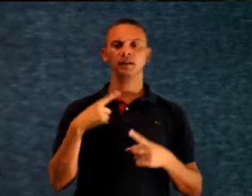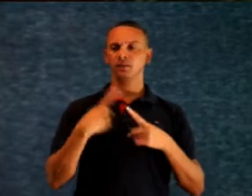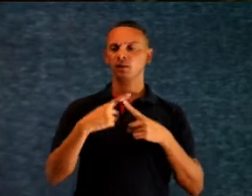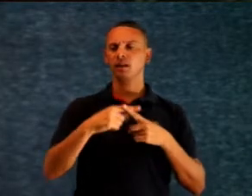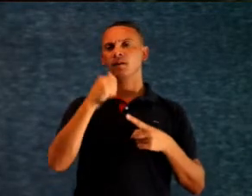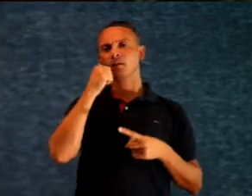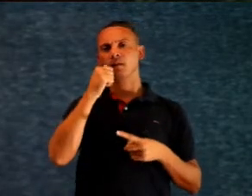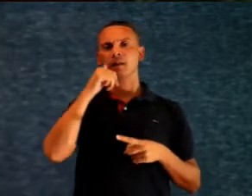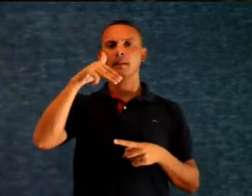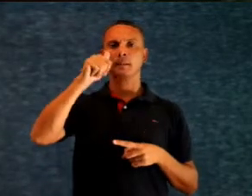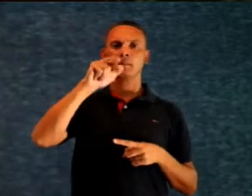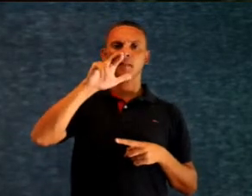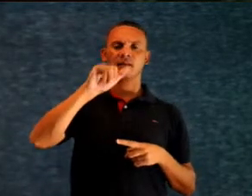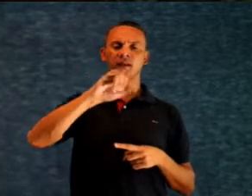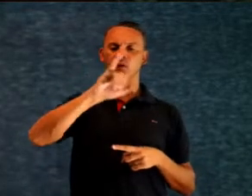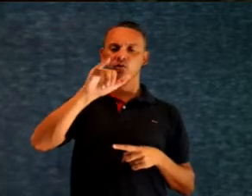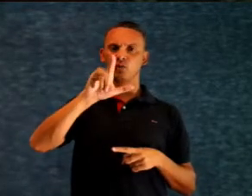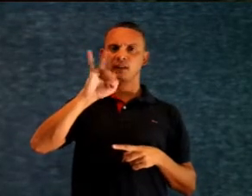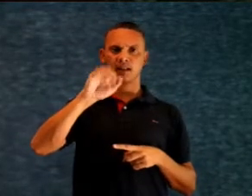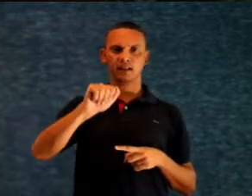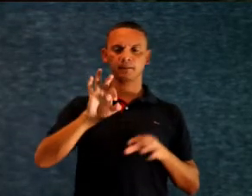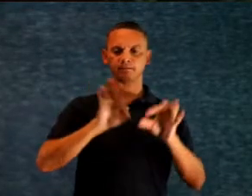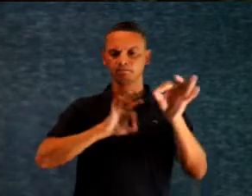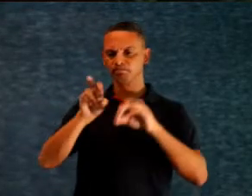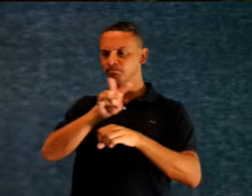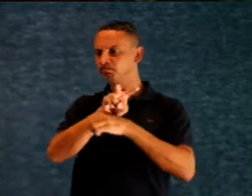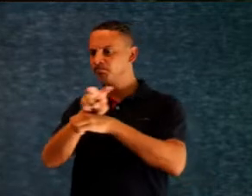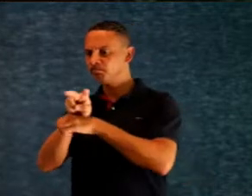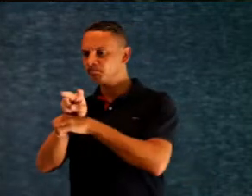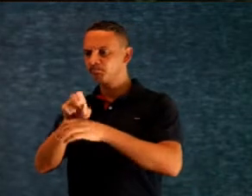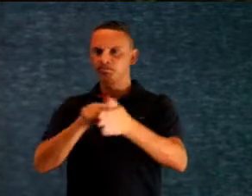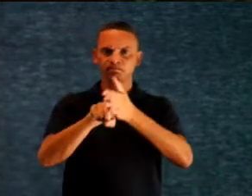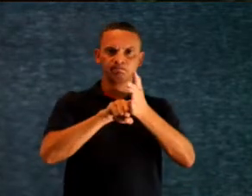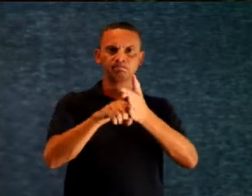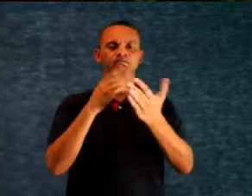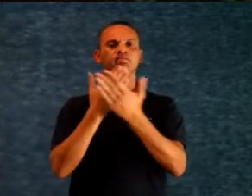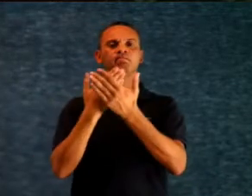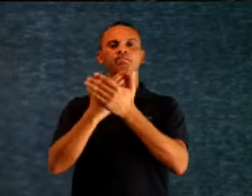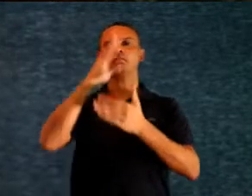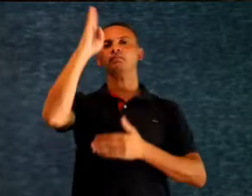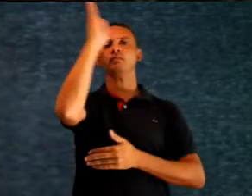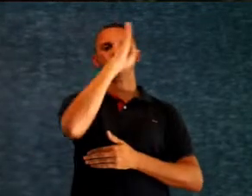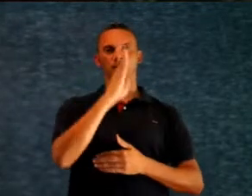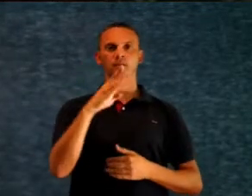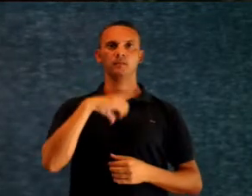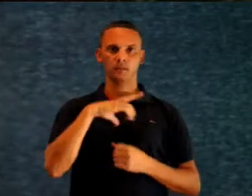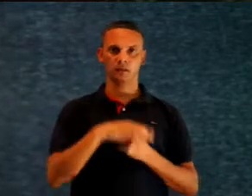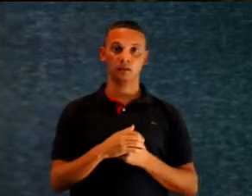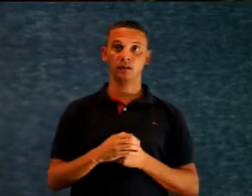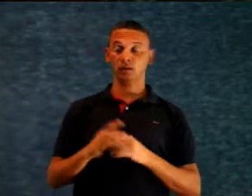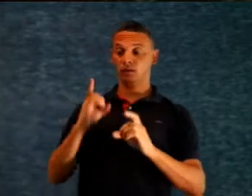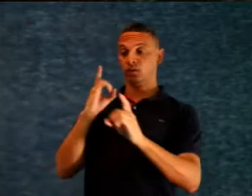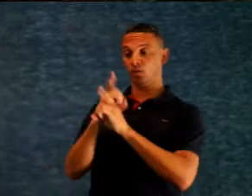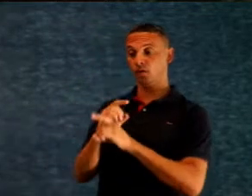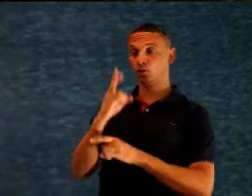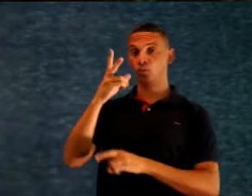Maria Julieta dirigia em Buenos Aires o Centro de Estudos Brasileiros. Lá, Borges foi recebido para